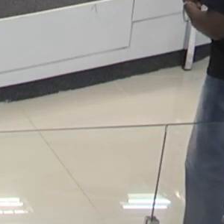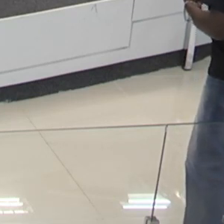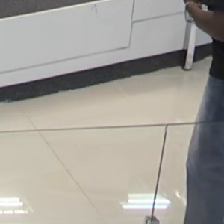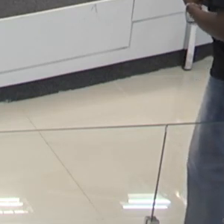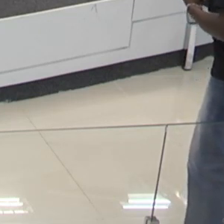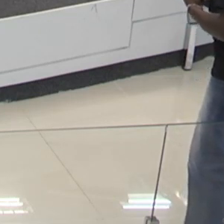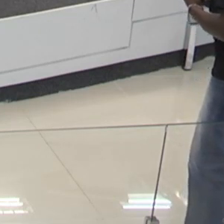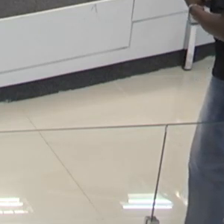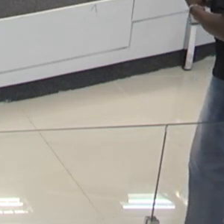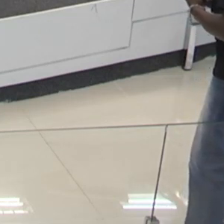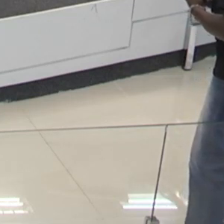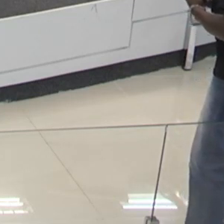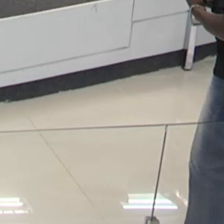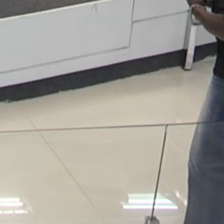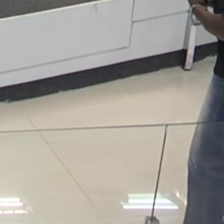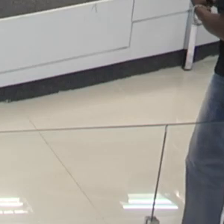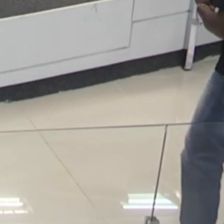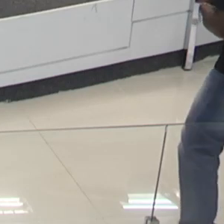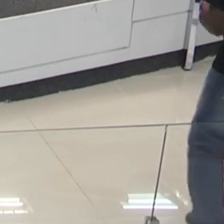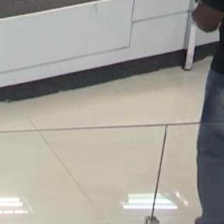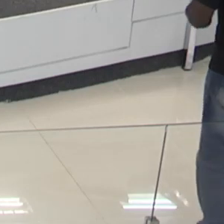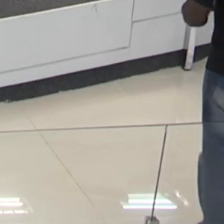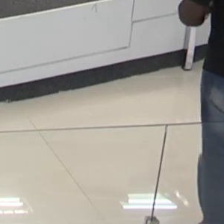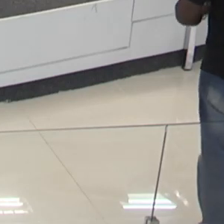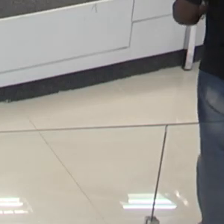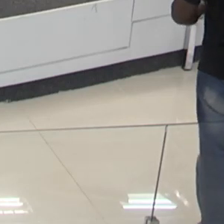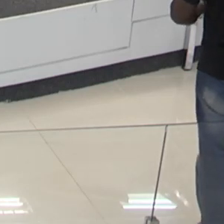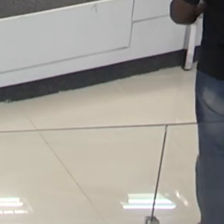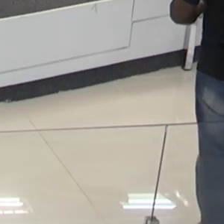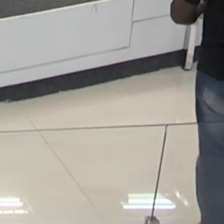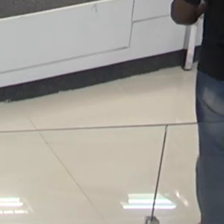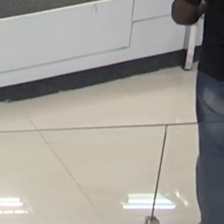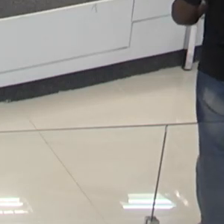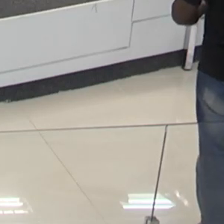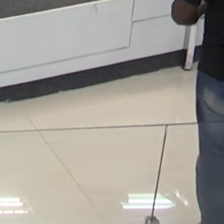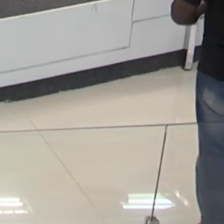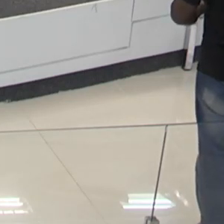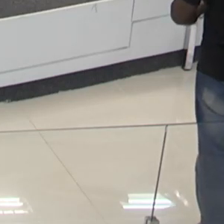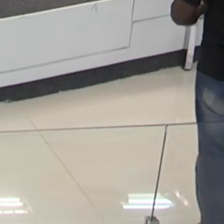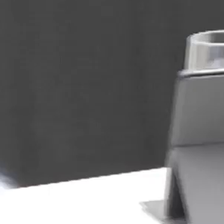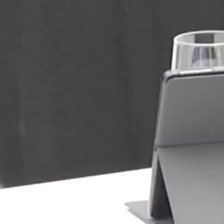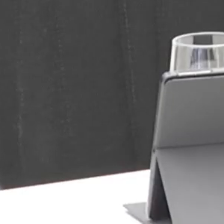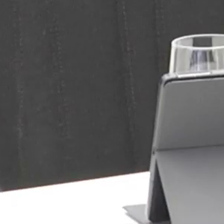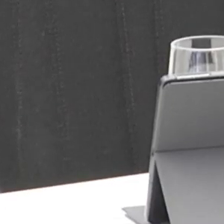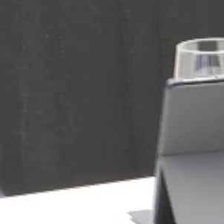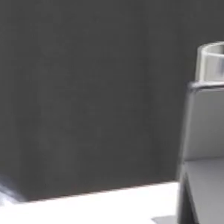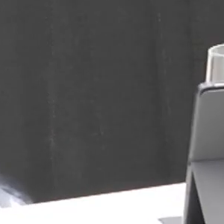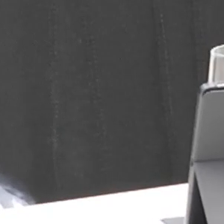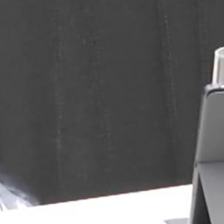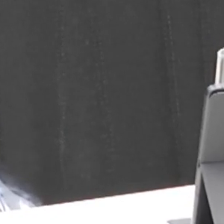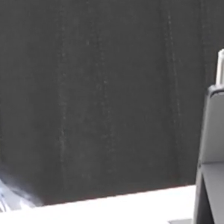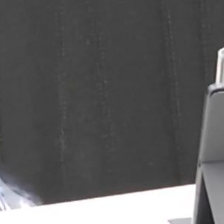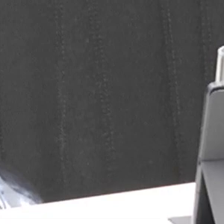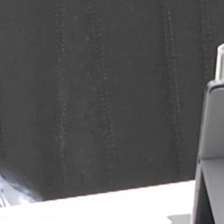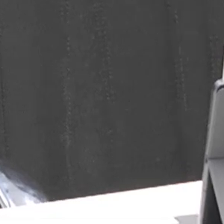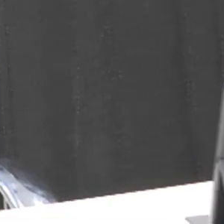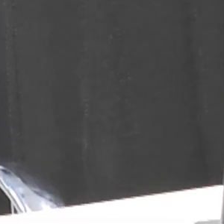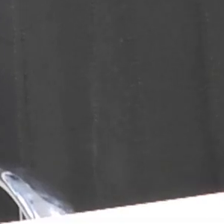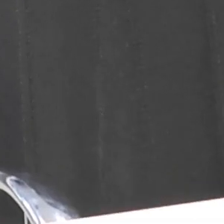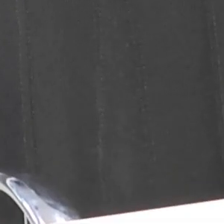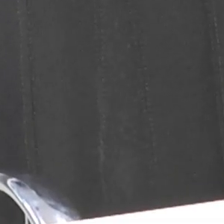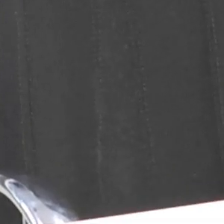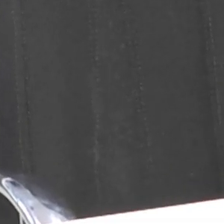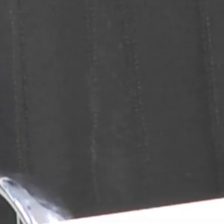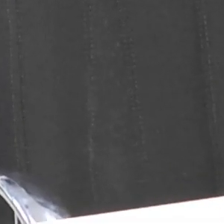construiu as casas ali popular, a gente vem correndo atrás para a gente levar dignidade lá para aquele pessoal ali do São Frei Galvão. E ali, né, a